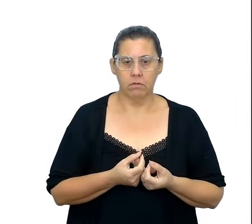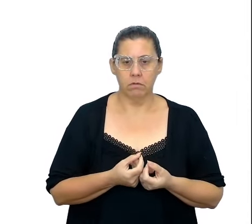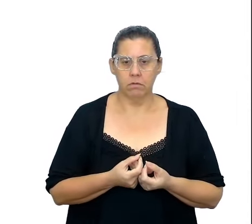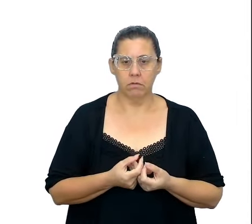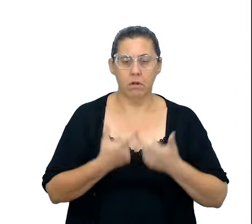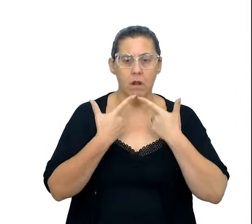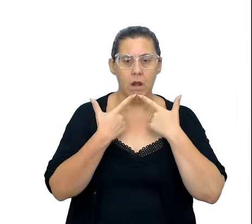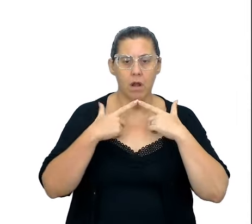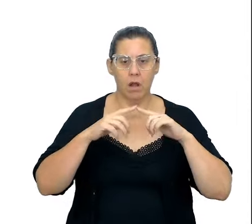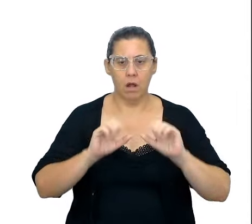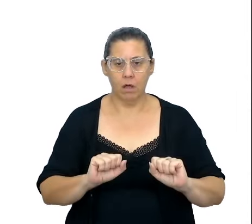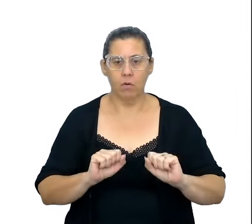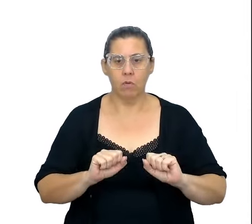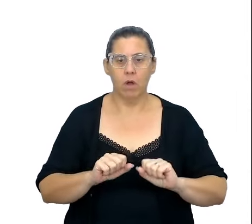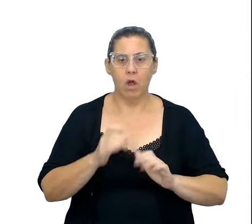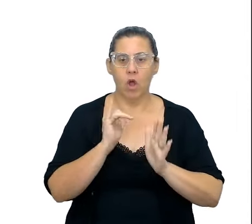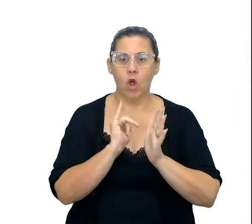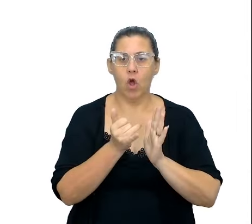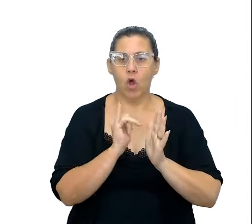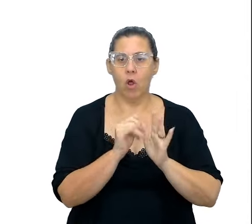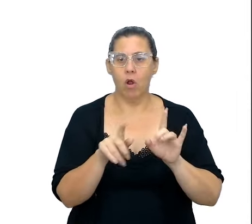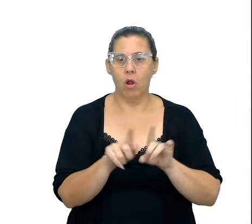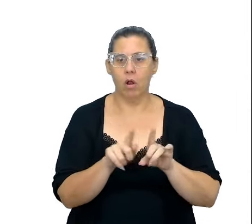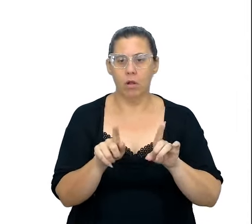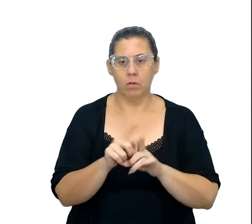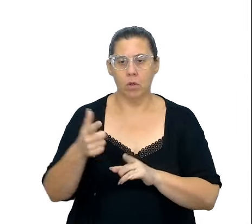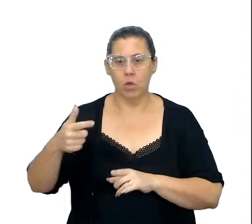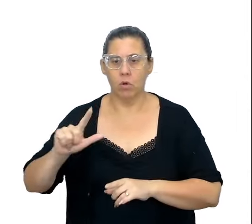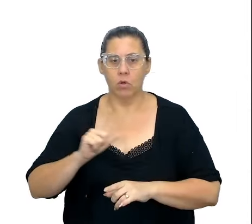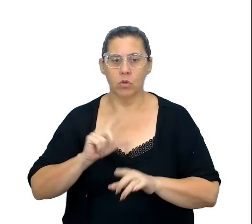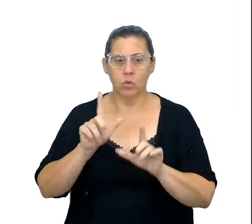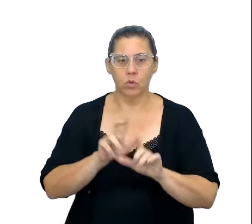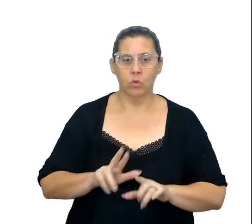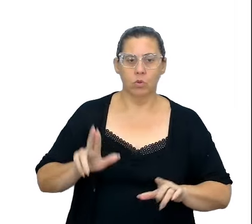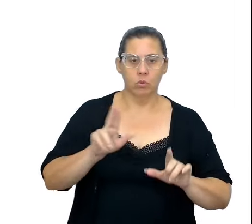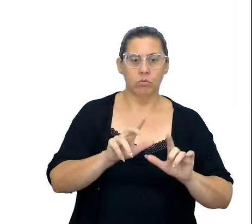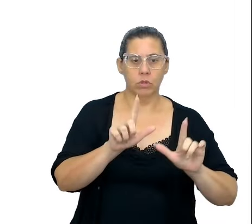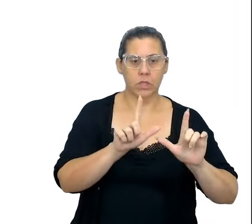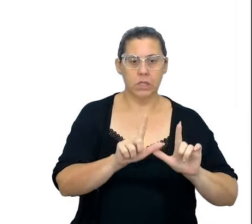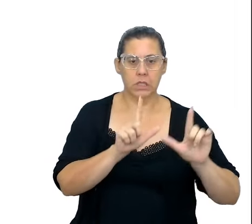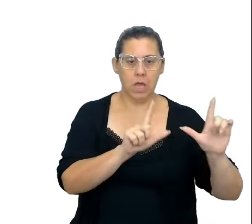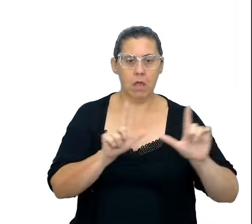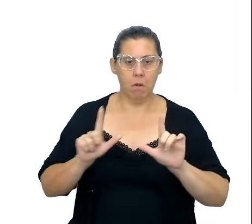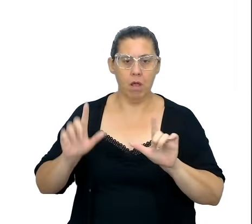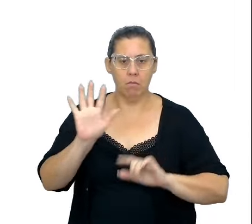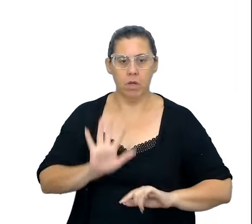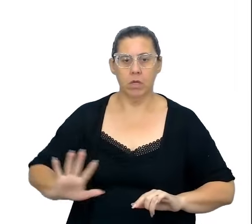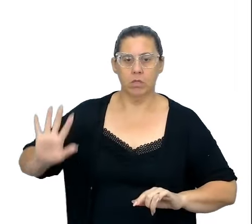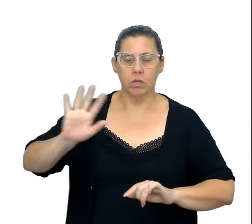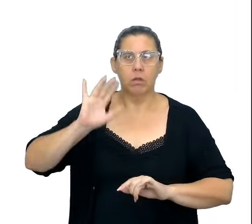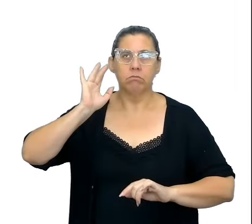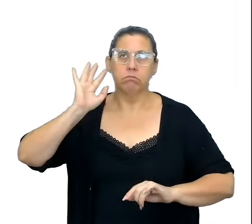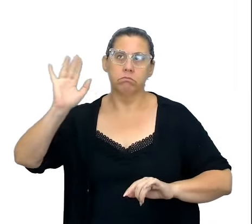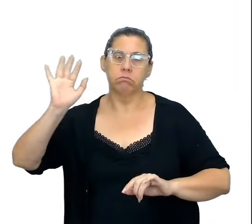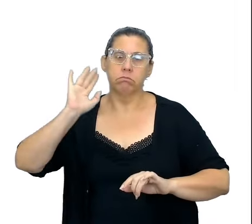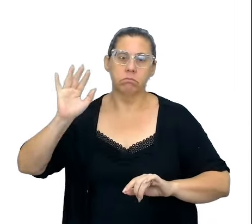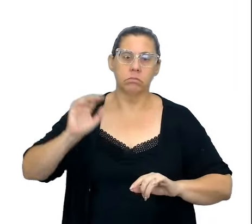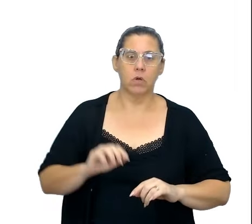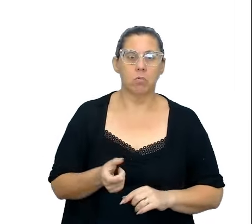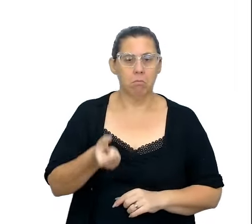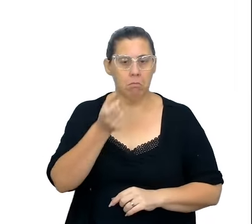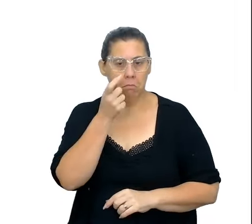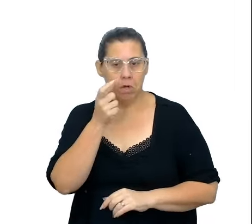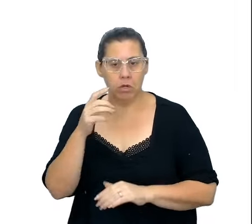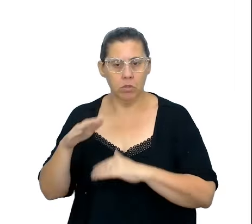enigma, crônicas, entre outros, que utilizem cenários e personagens realistas ou de fantasia, observando